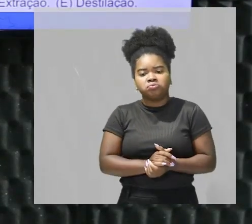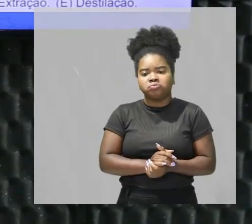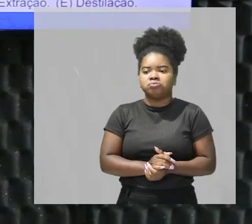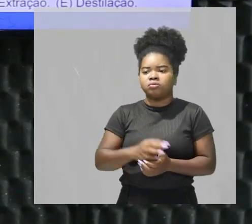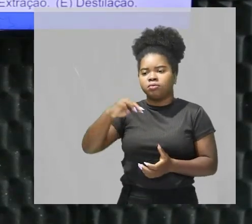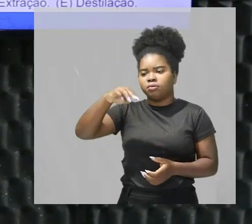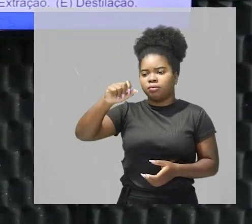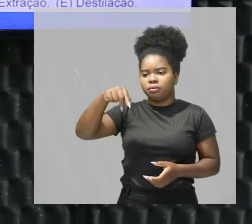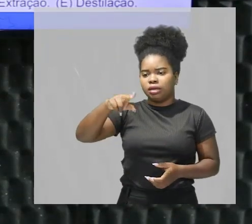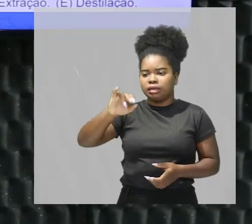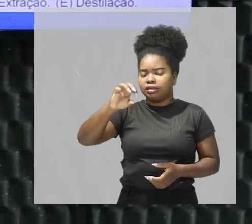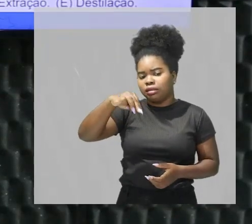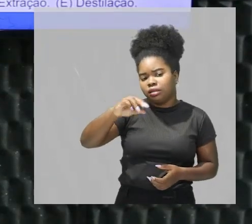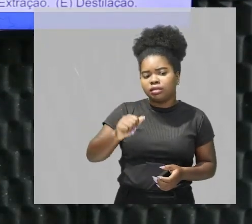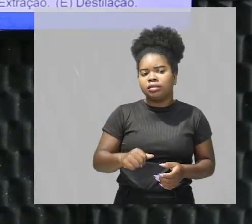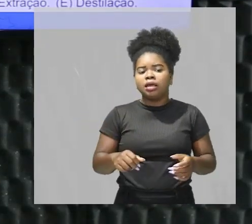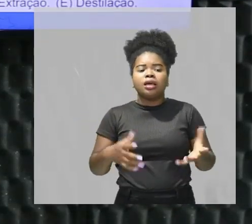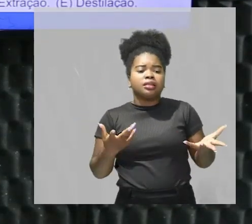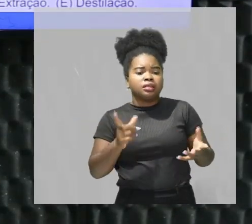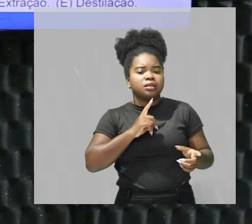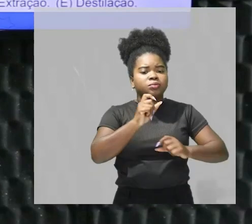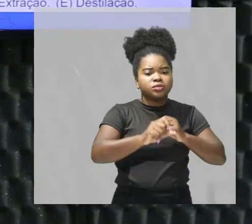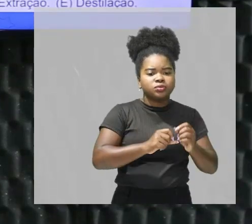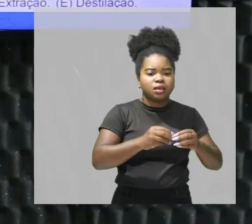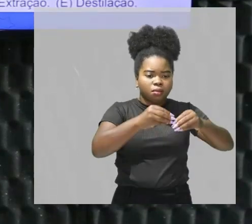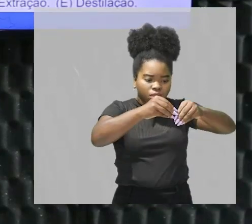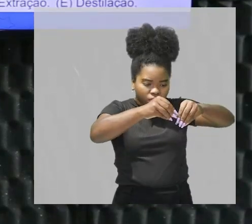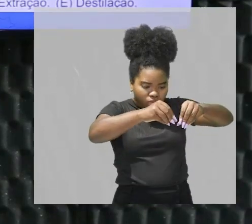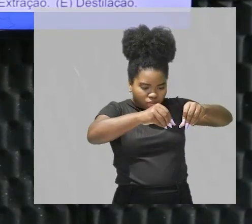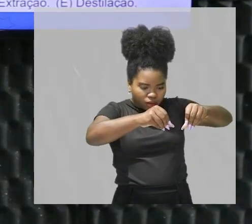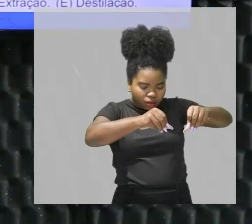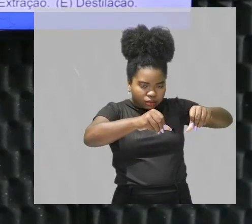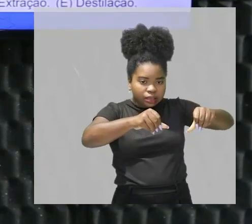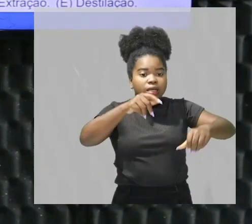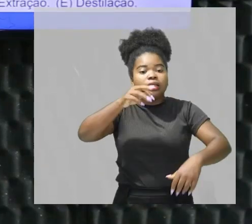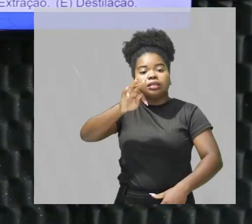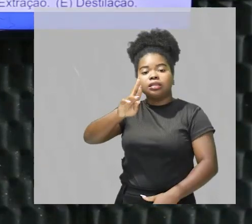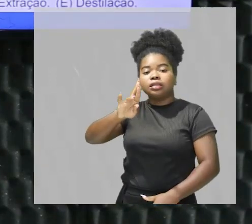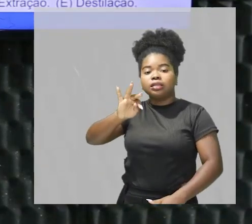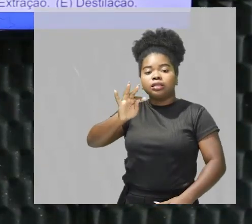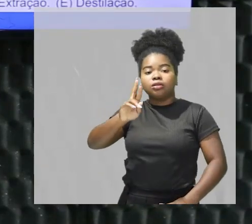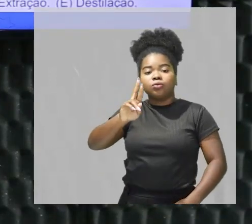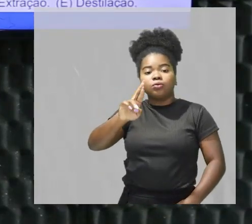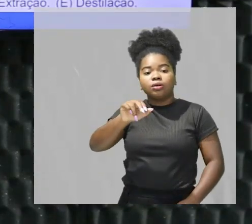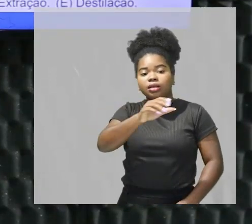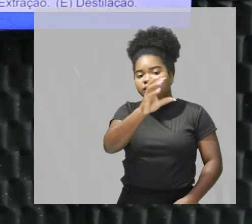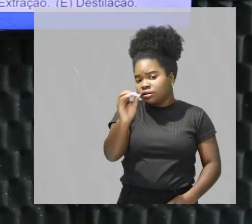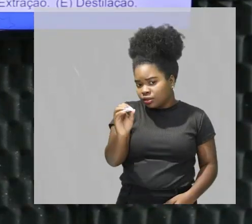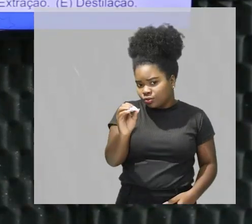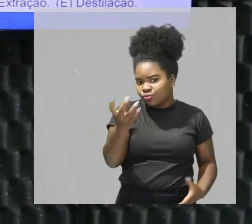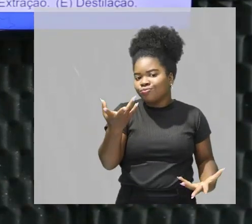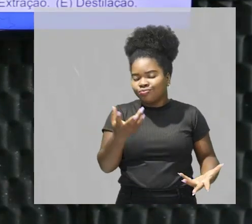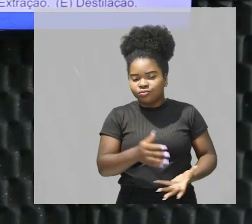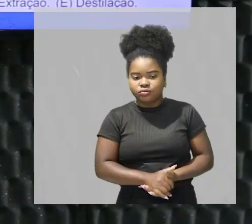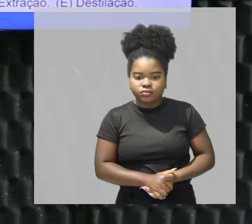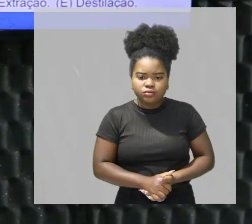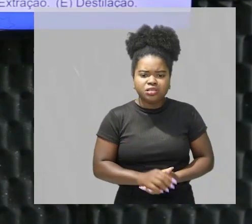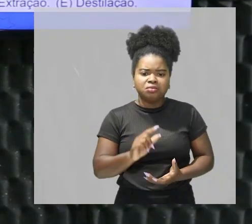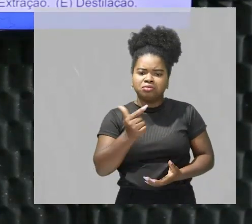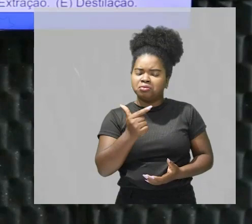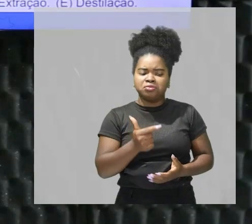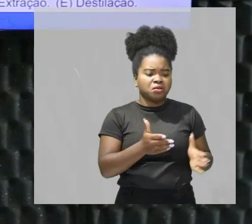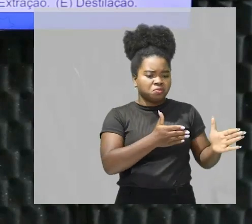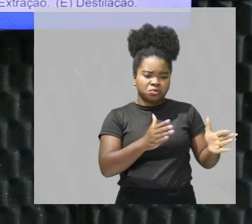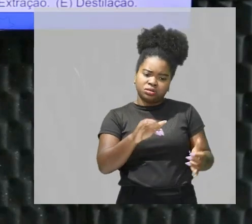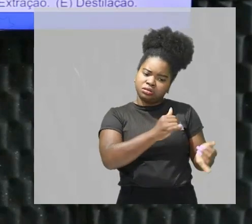Trituração, também um processo mecânico. Então, não tem nenhum processo químico sendo empregado, certo?